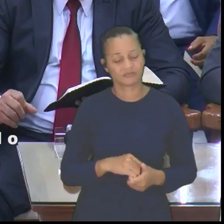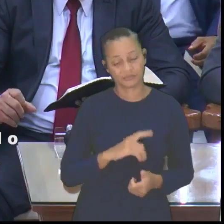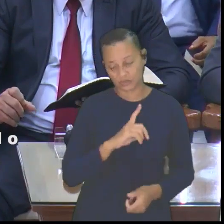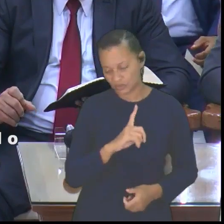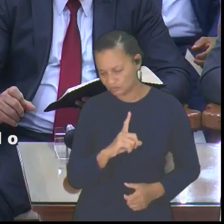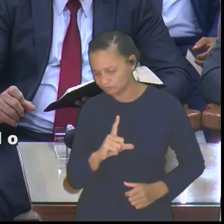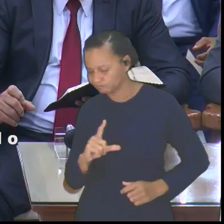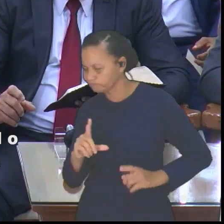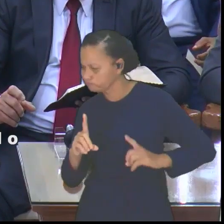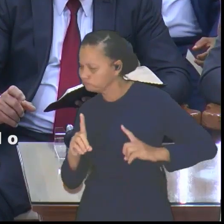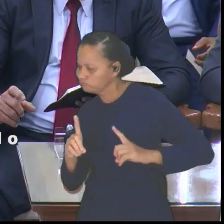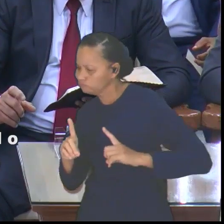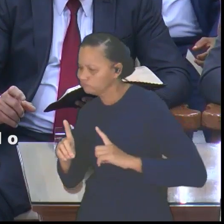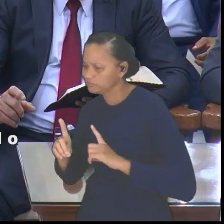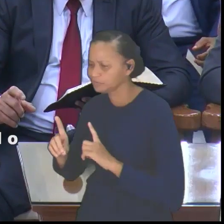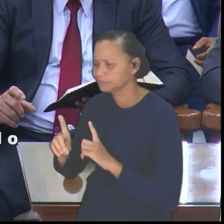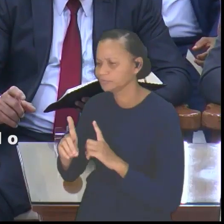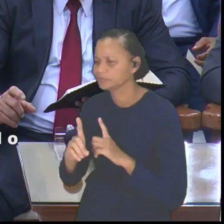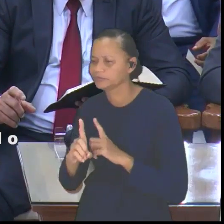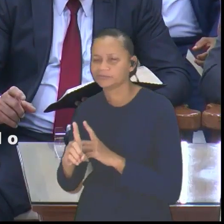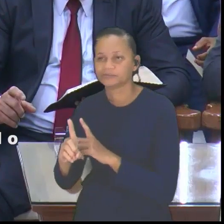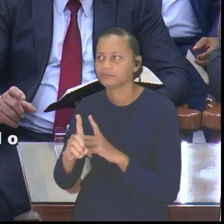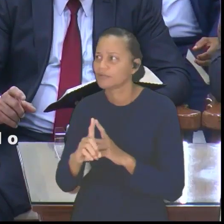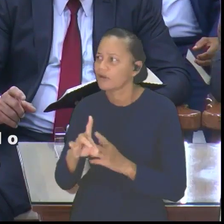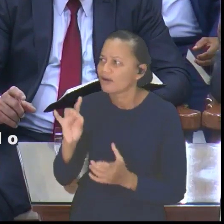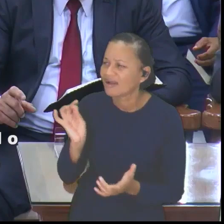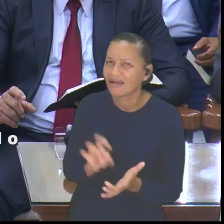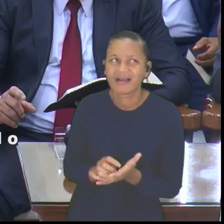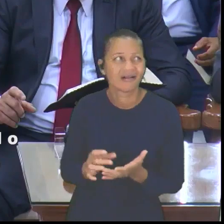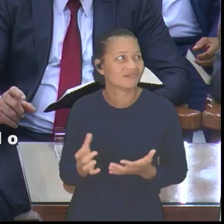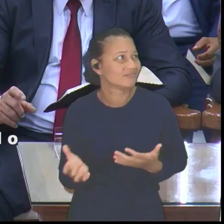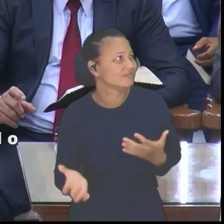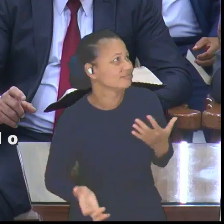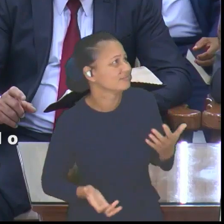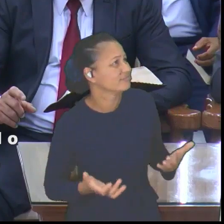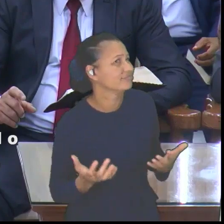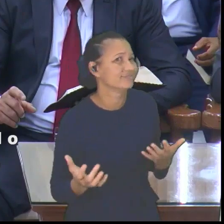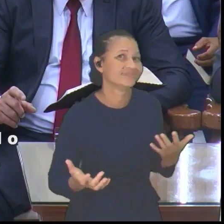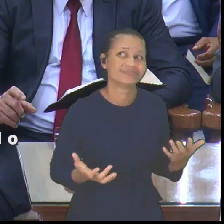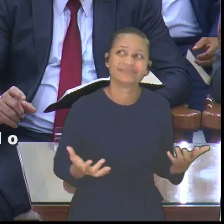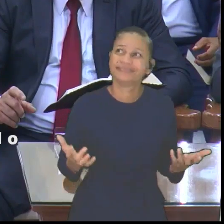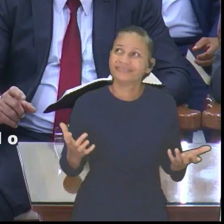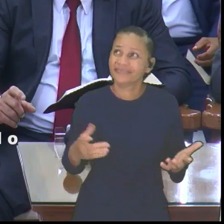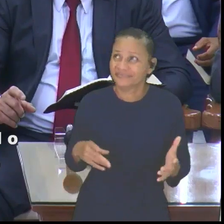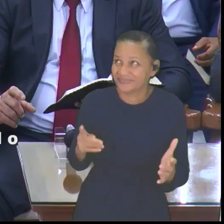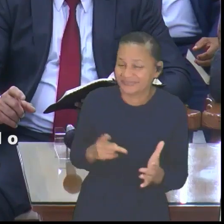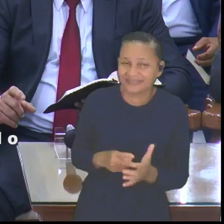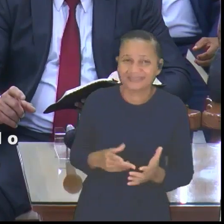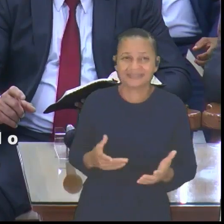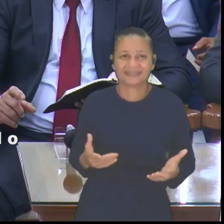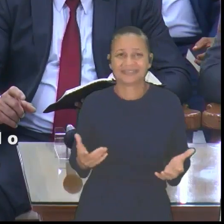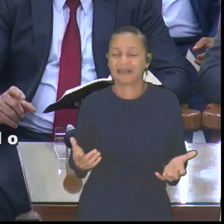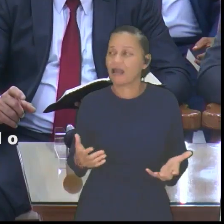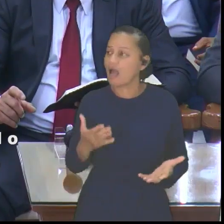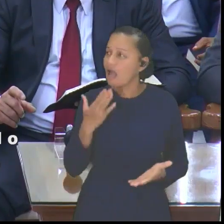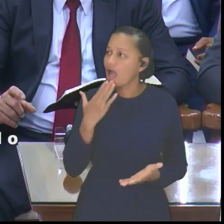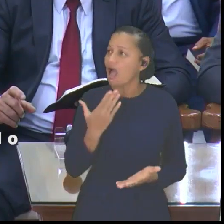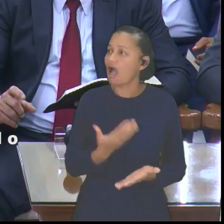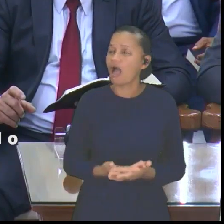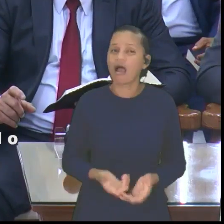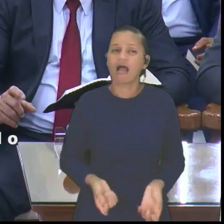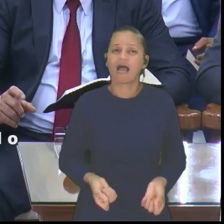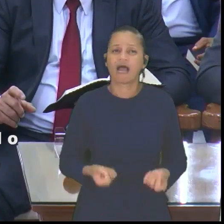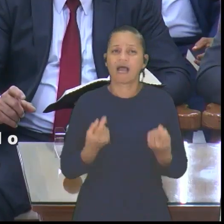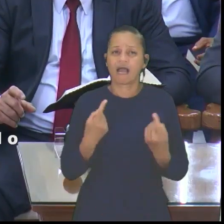seguia. E não sabia que era real. O negócio é tão grande, irmão. Tão extraordinário que Pedro